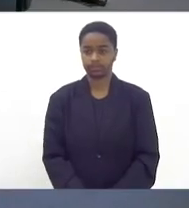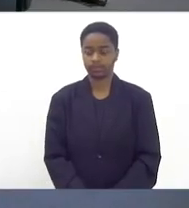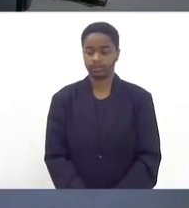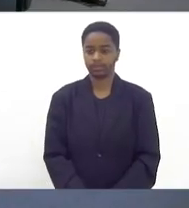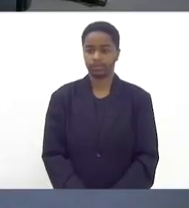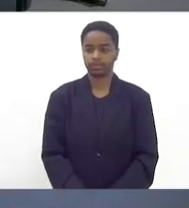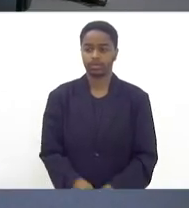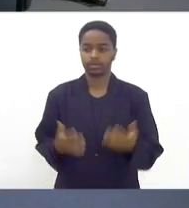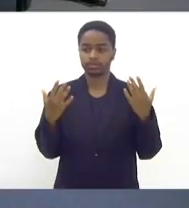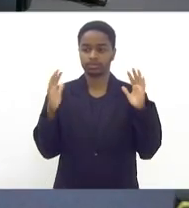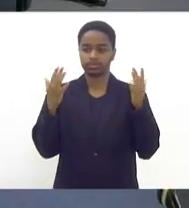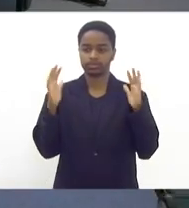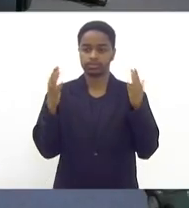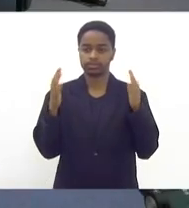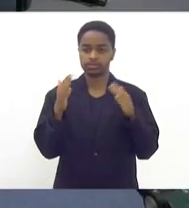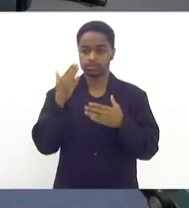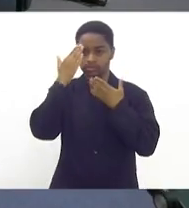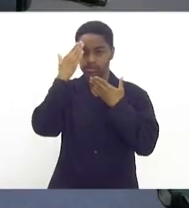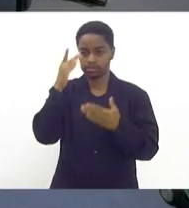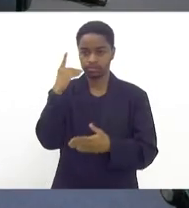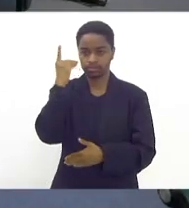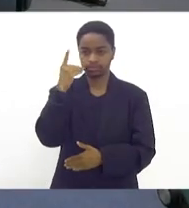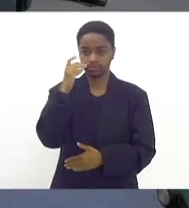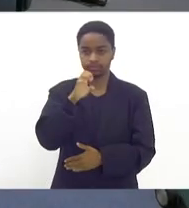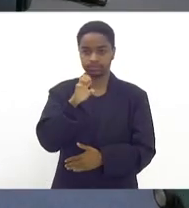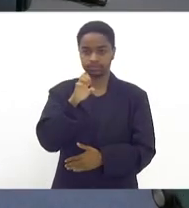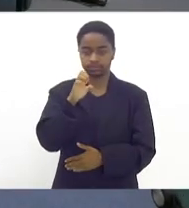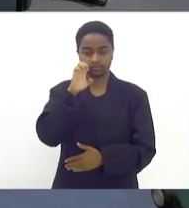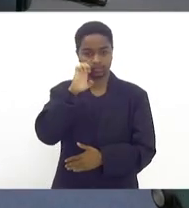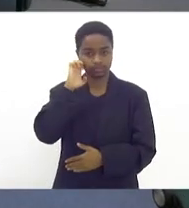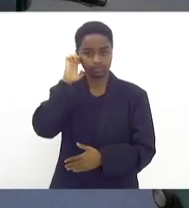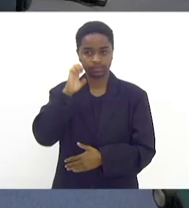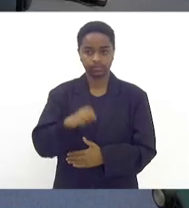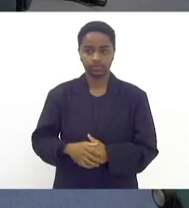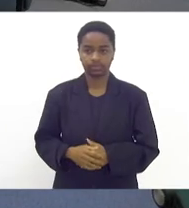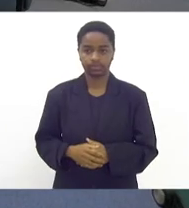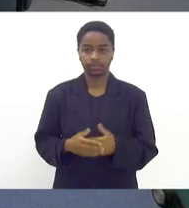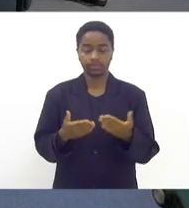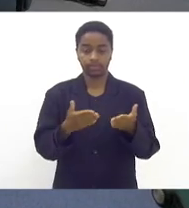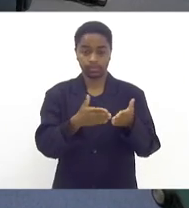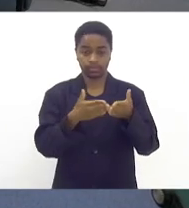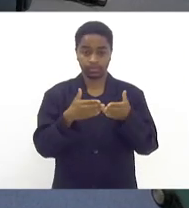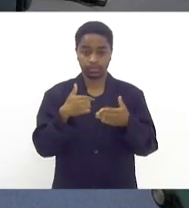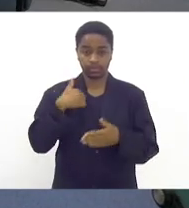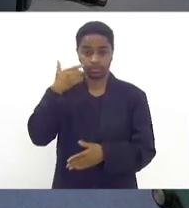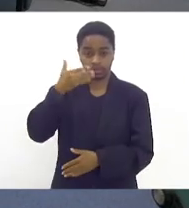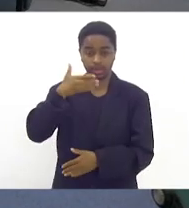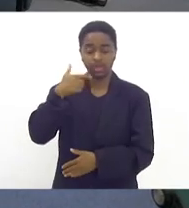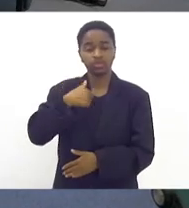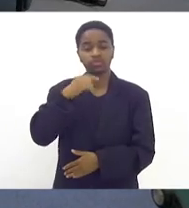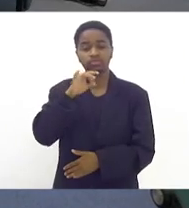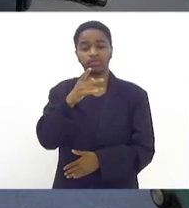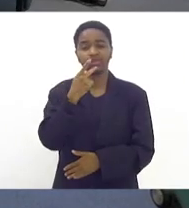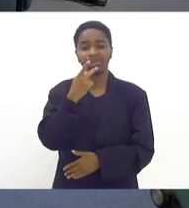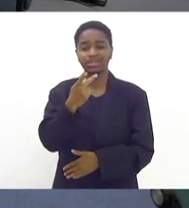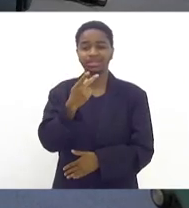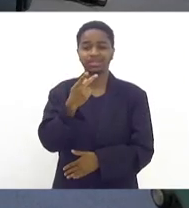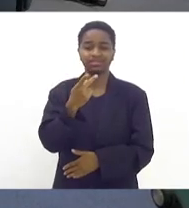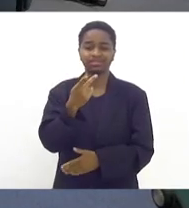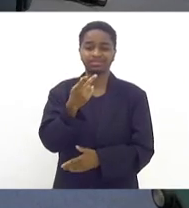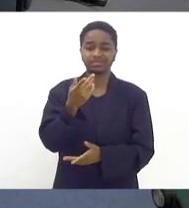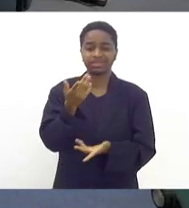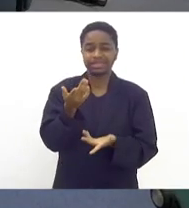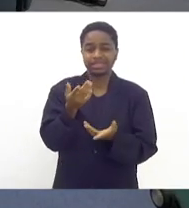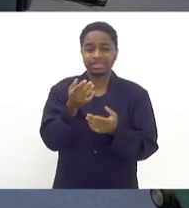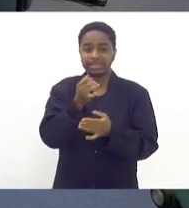obrigada obrigado deputada Élica Dá licença só uma partezinha deputada eu falei de um modo figurado entendeu eu falei de um modo